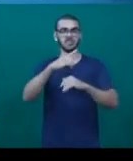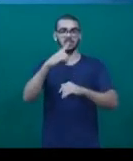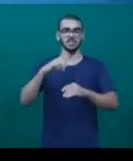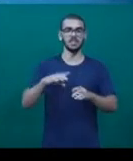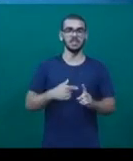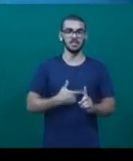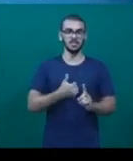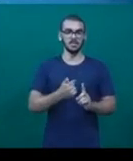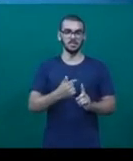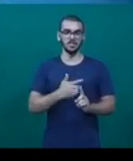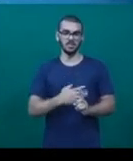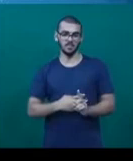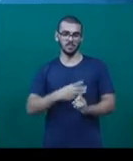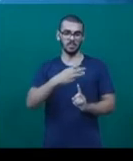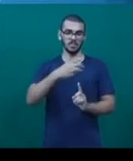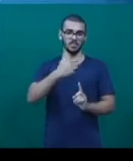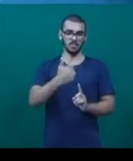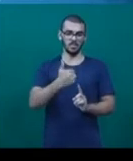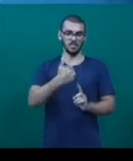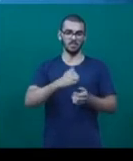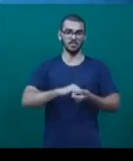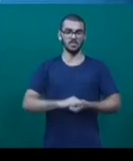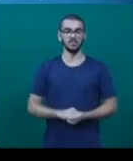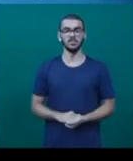21 e a máxima de 31 graus.